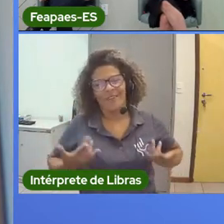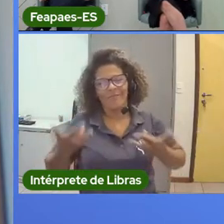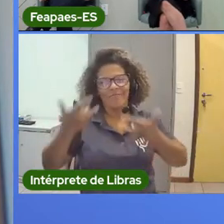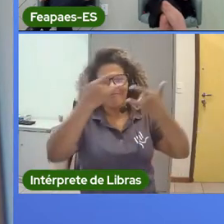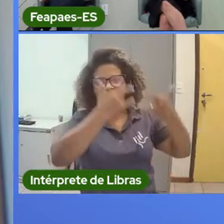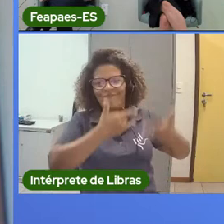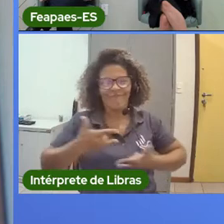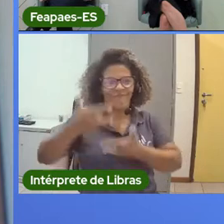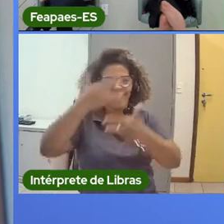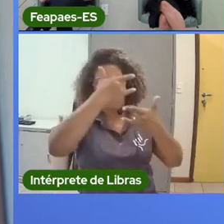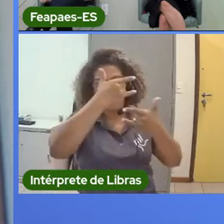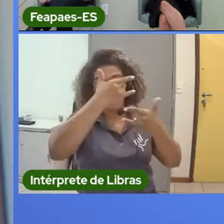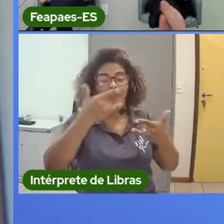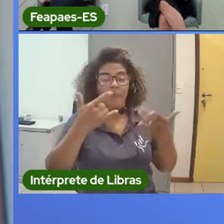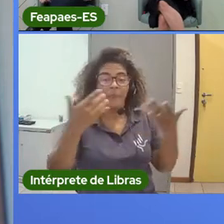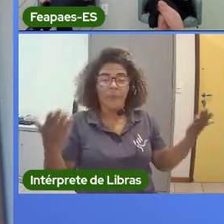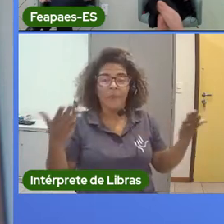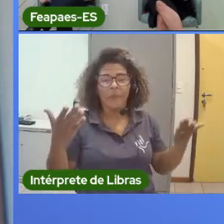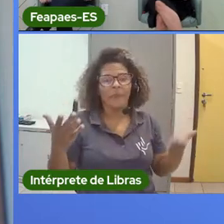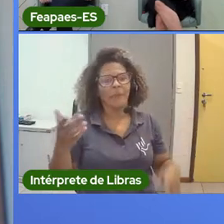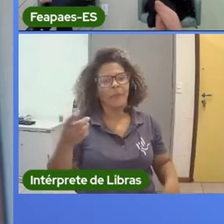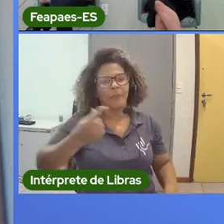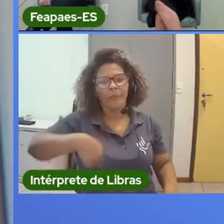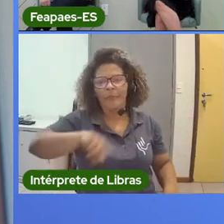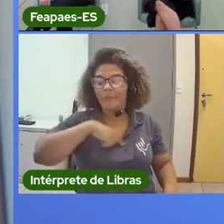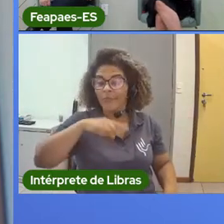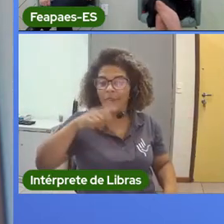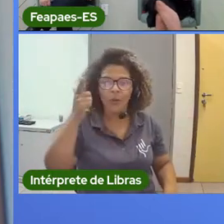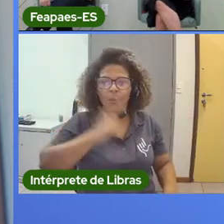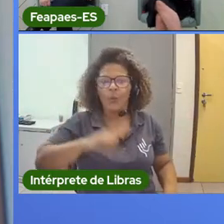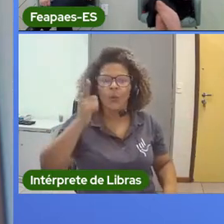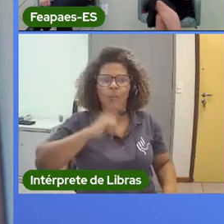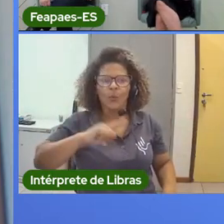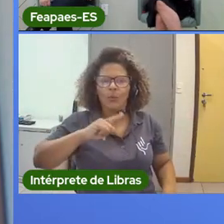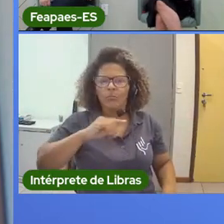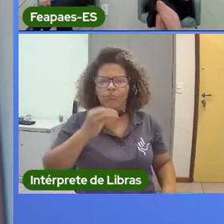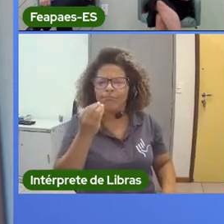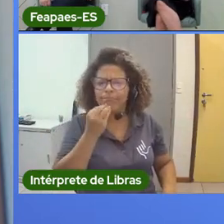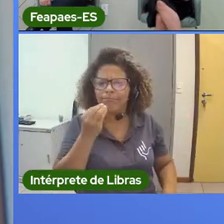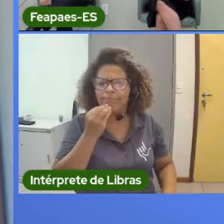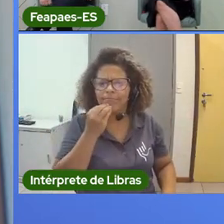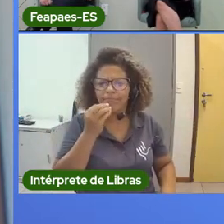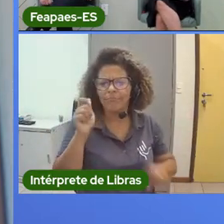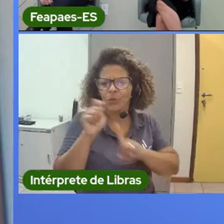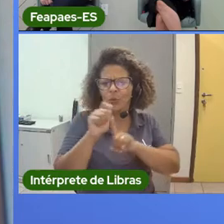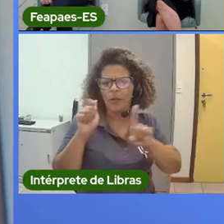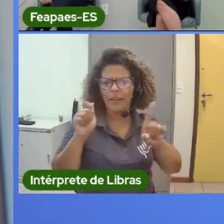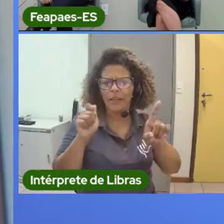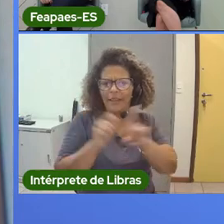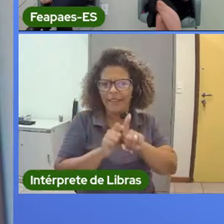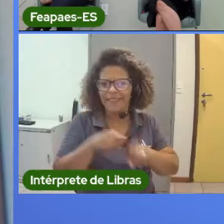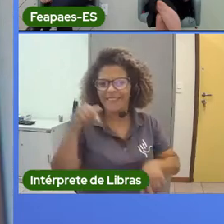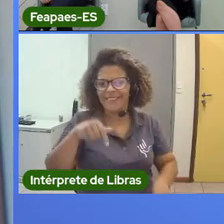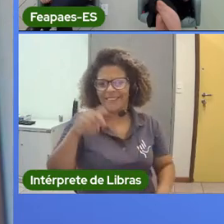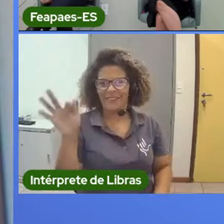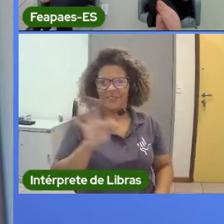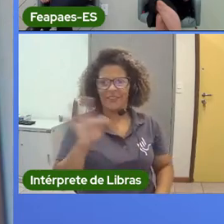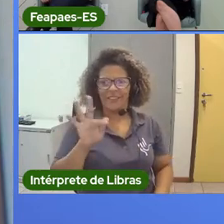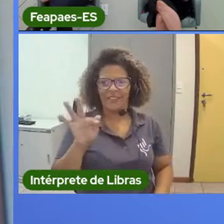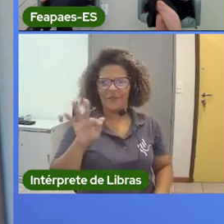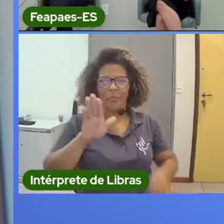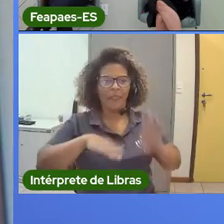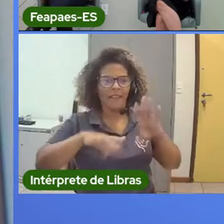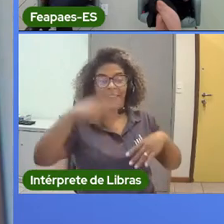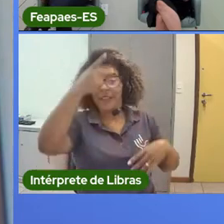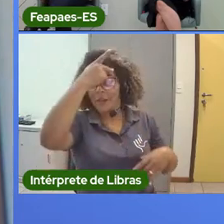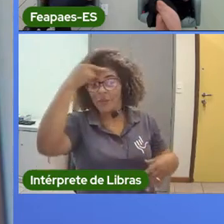vocês, e acabou, né, surgindo aí nas primeiras oportunidades já no mês de fevereiro, né? Muita gente gosta de